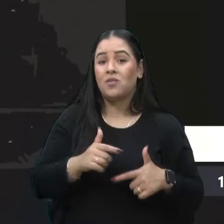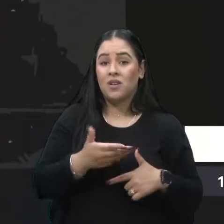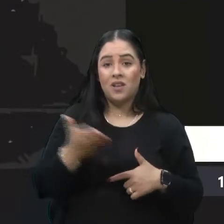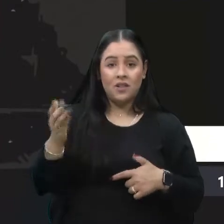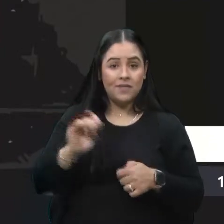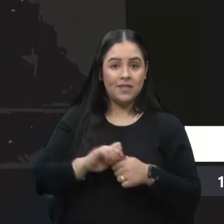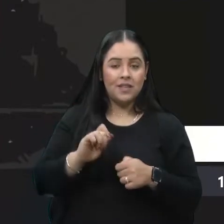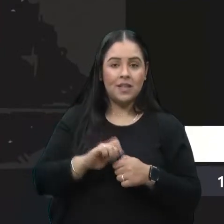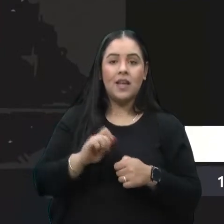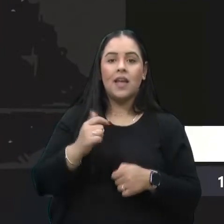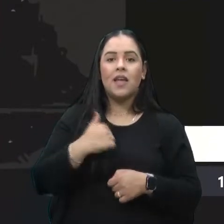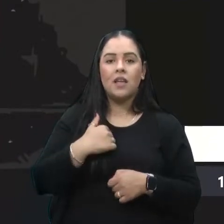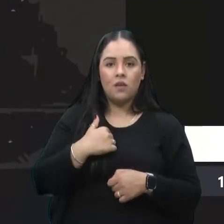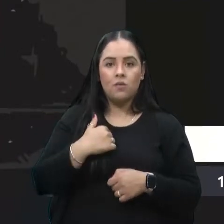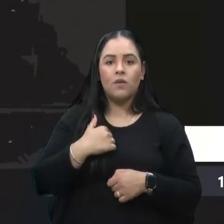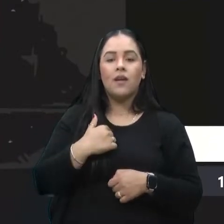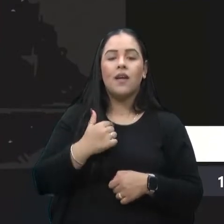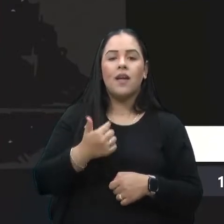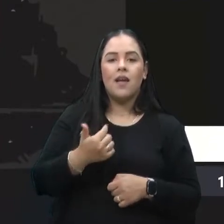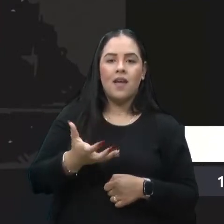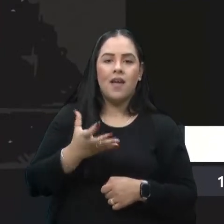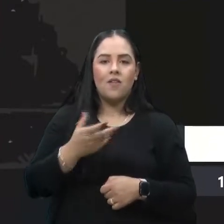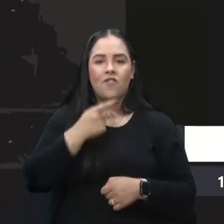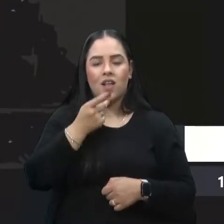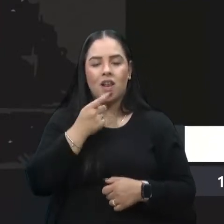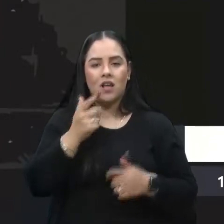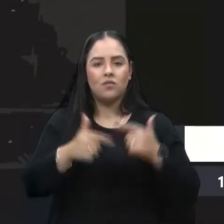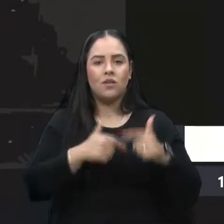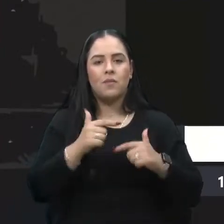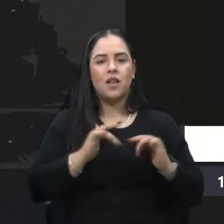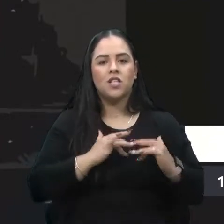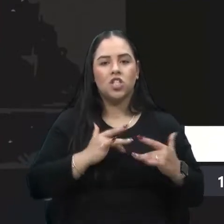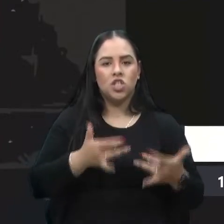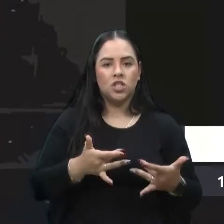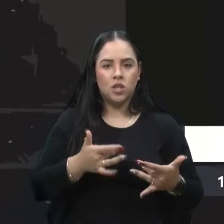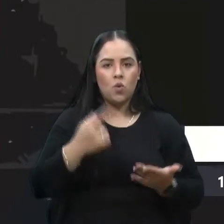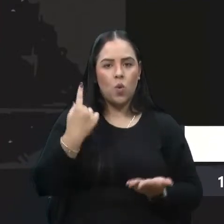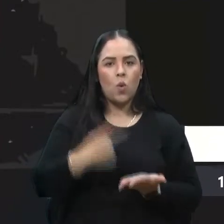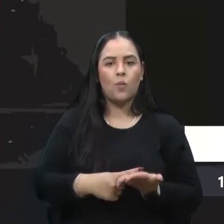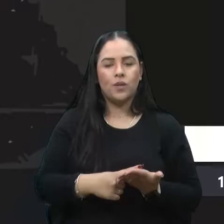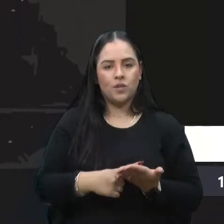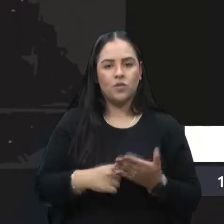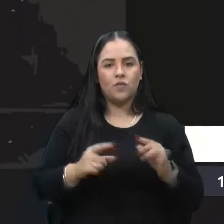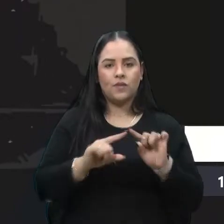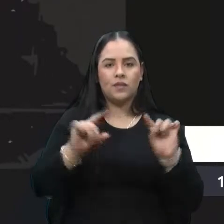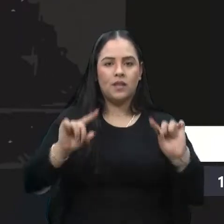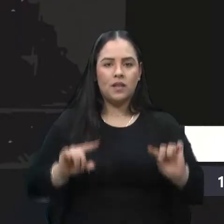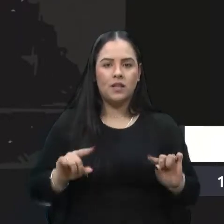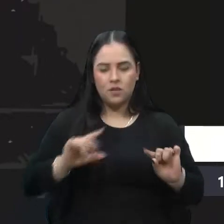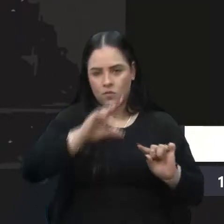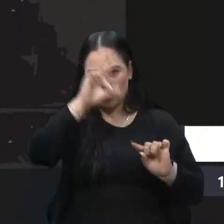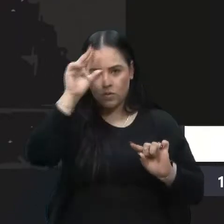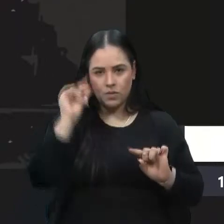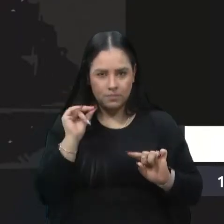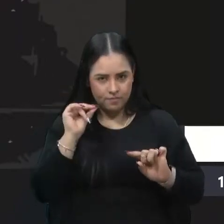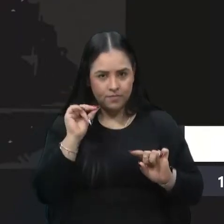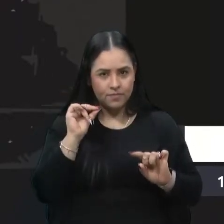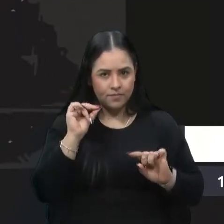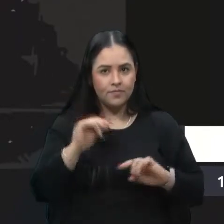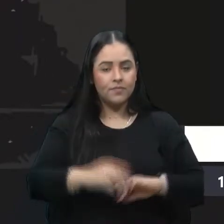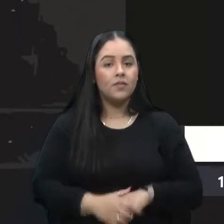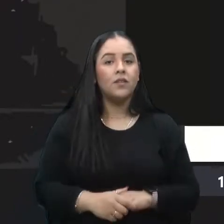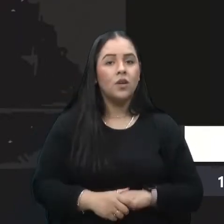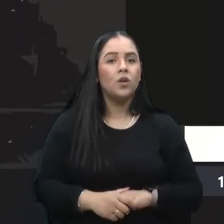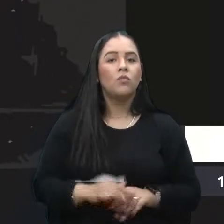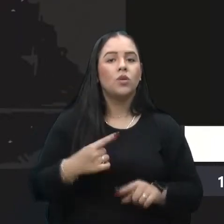gostaria de reiterar o trabalho, a dedicação e o compromisso dos servidores públicos municipais. Quando